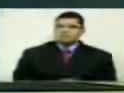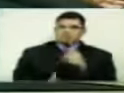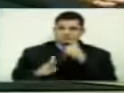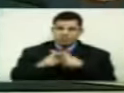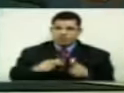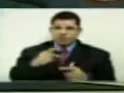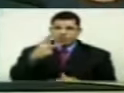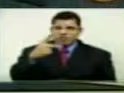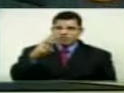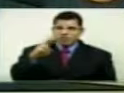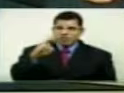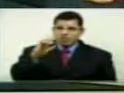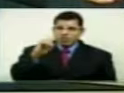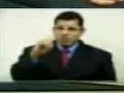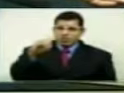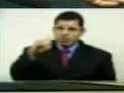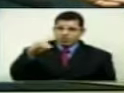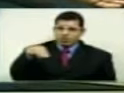O PROAMA,